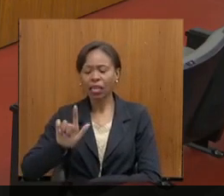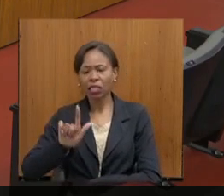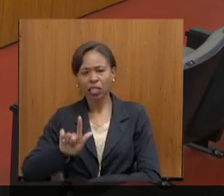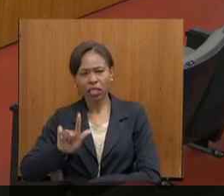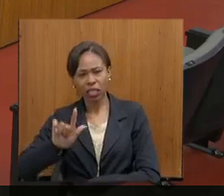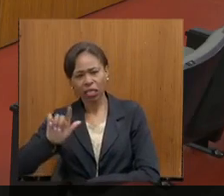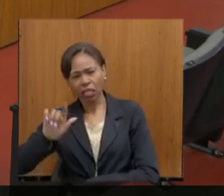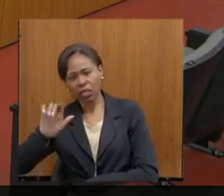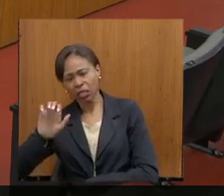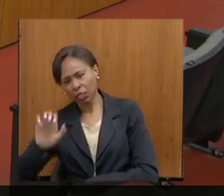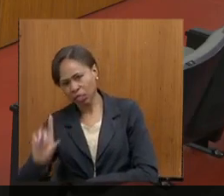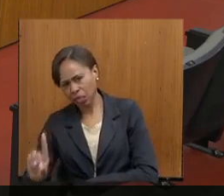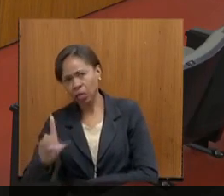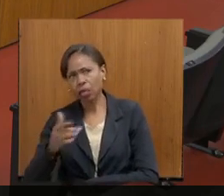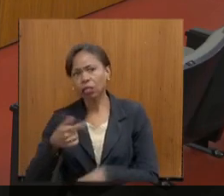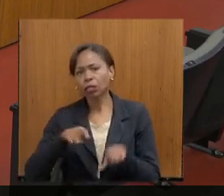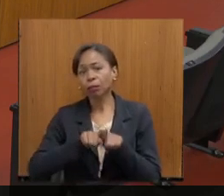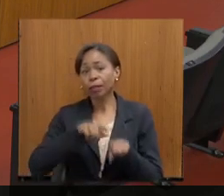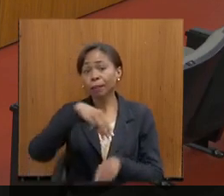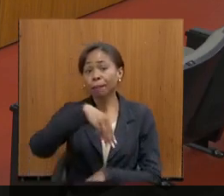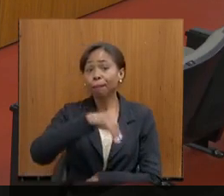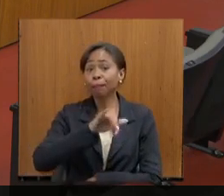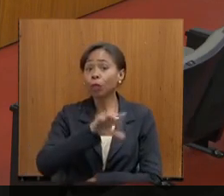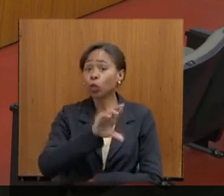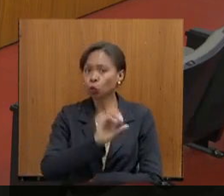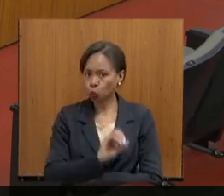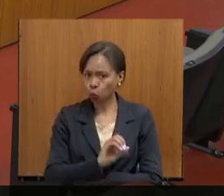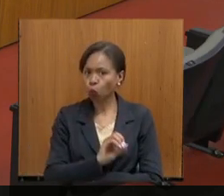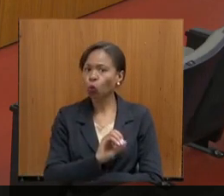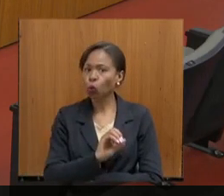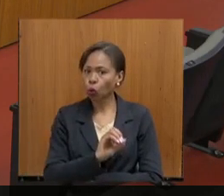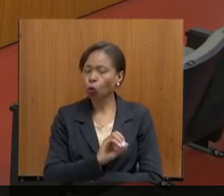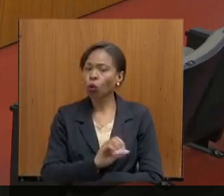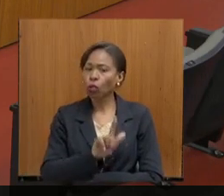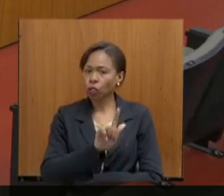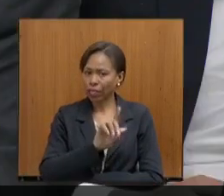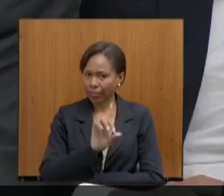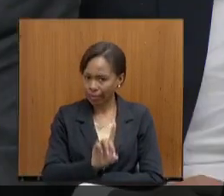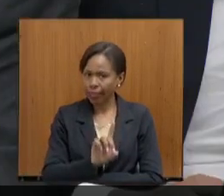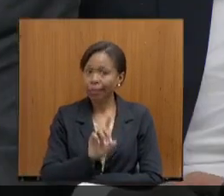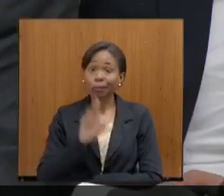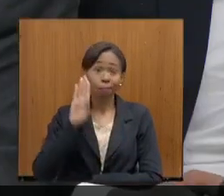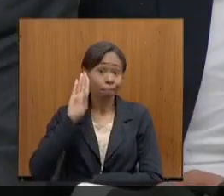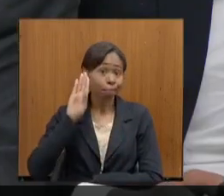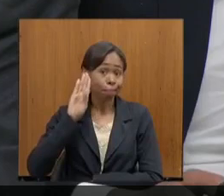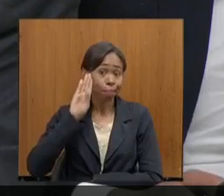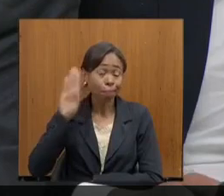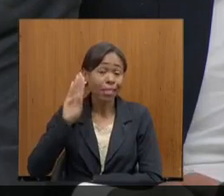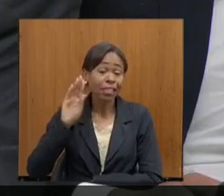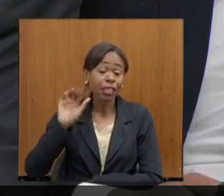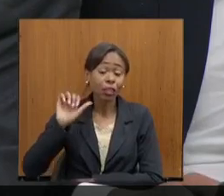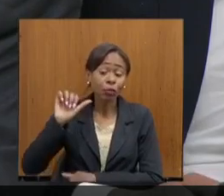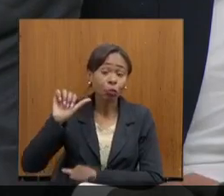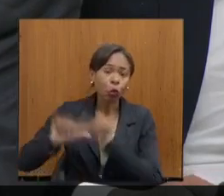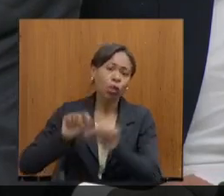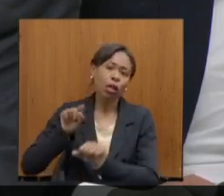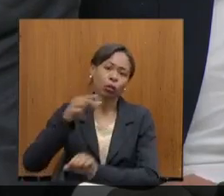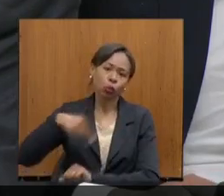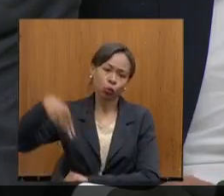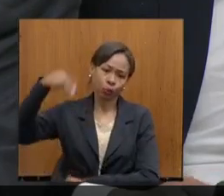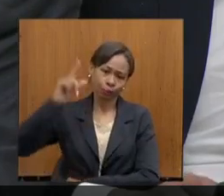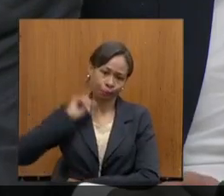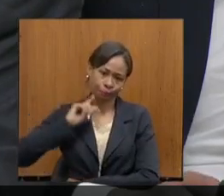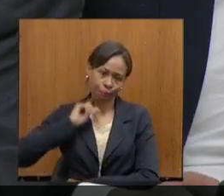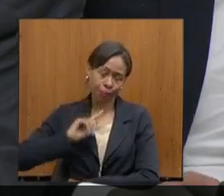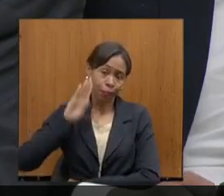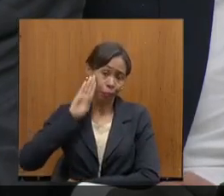microgeração que realmente tem feito a diferença um grande para o Norte Minas principalmente volta a falar para